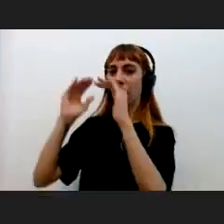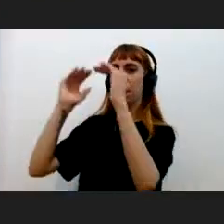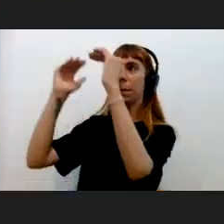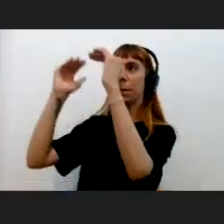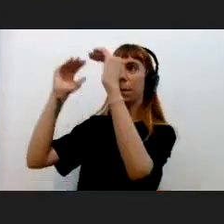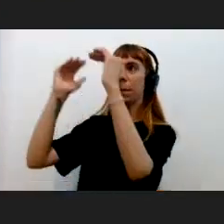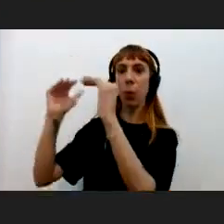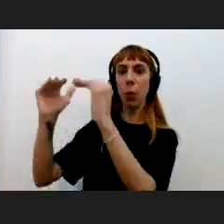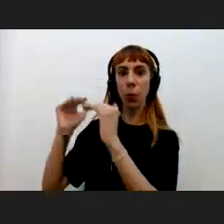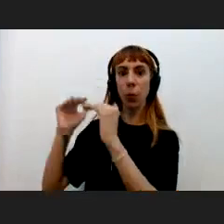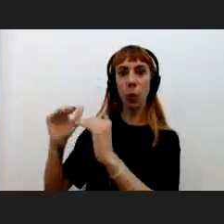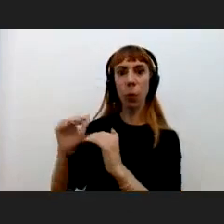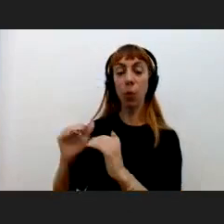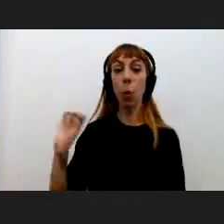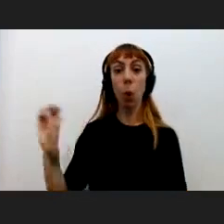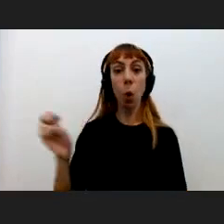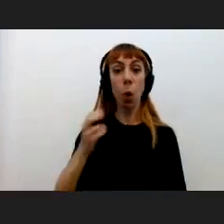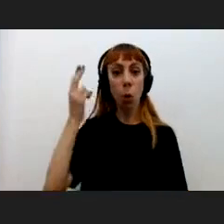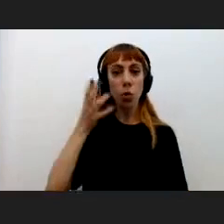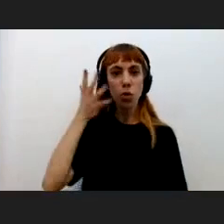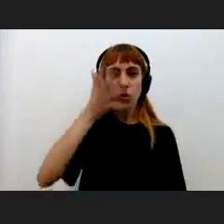segregatórios, talvez, né?